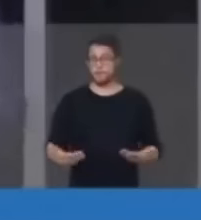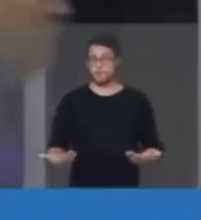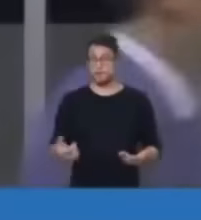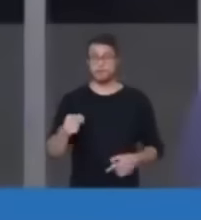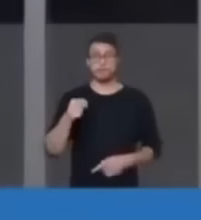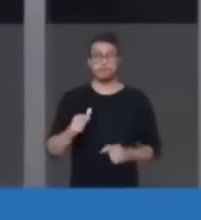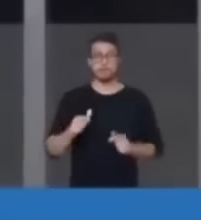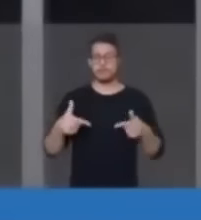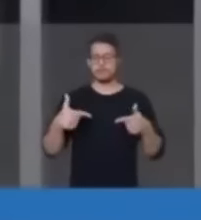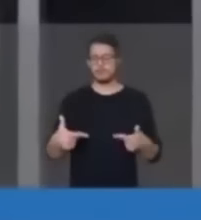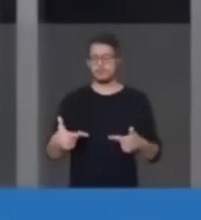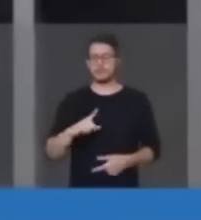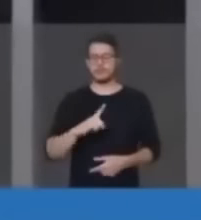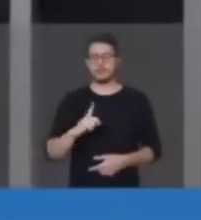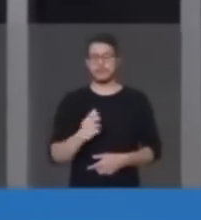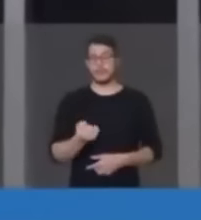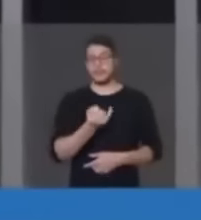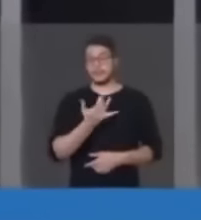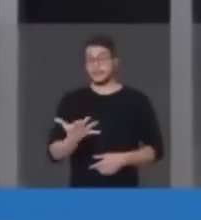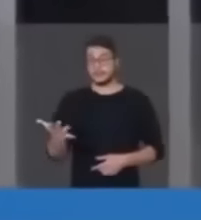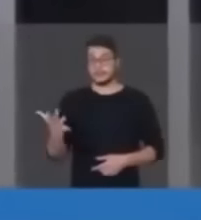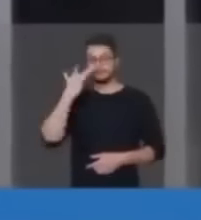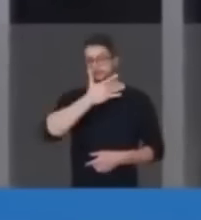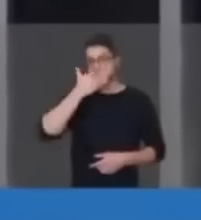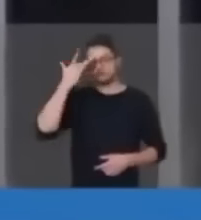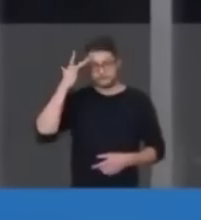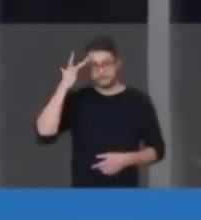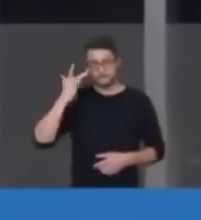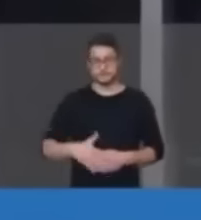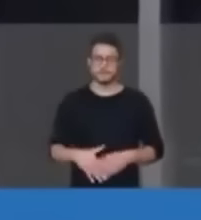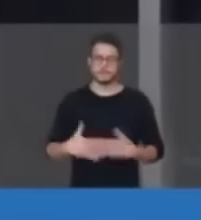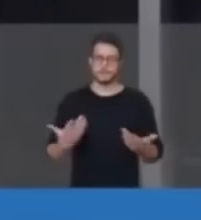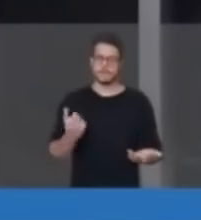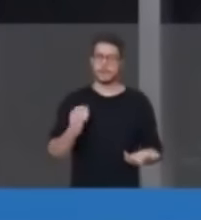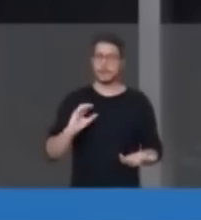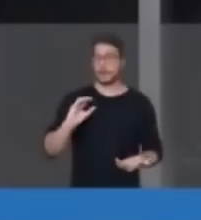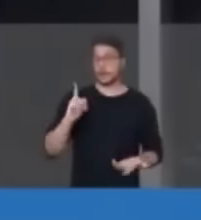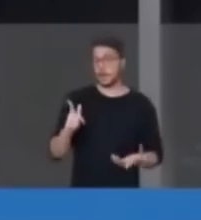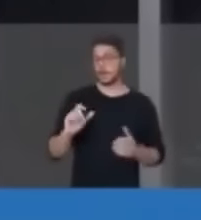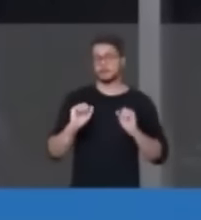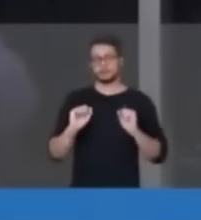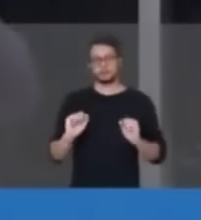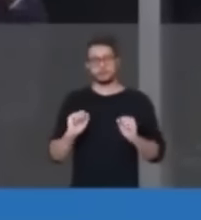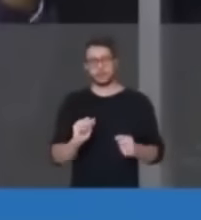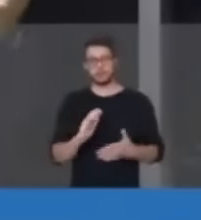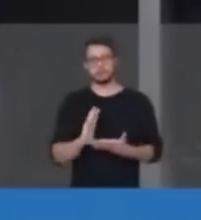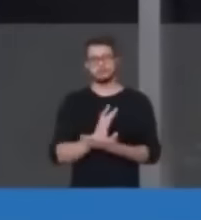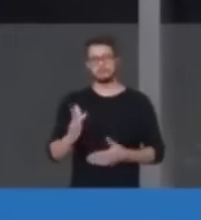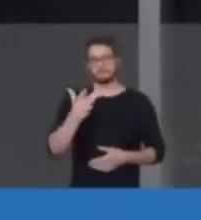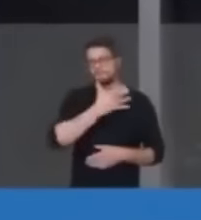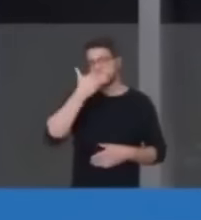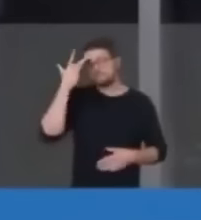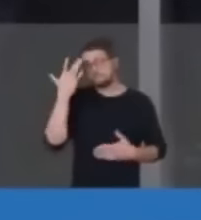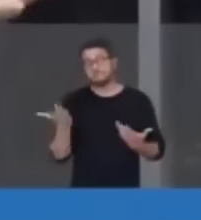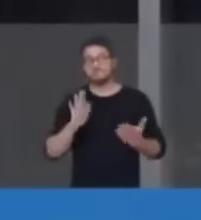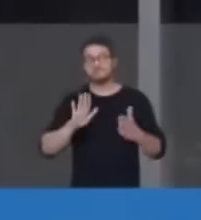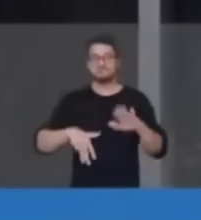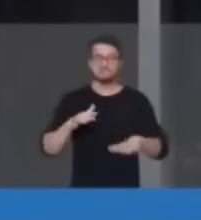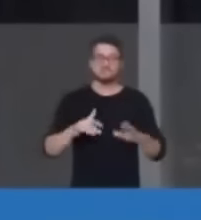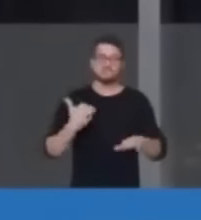de pessoas evidentemente pode ter alguém no meio dos Condenados que seja inocente que não